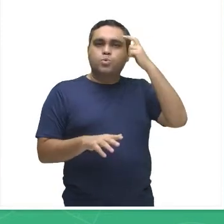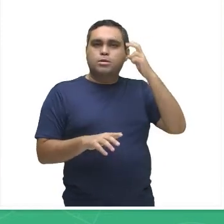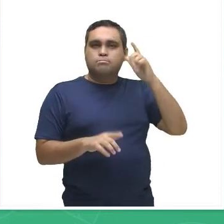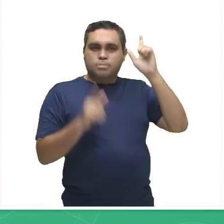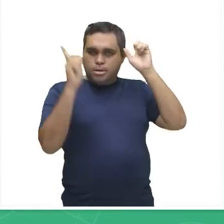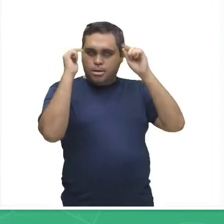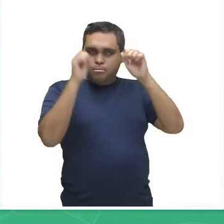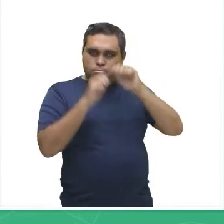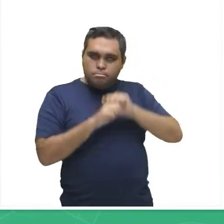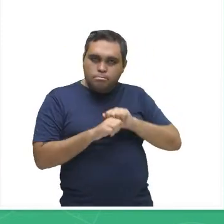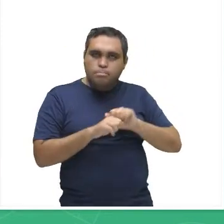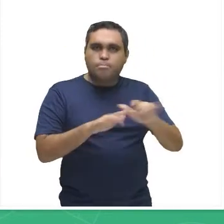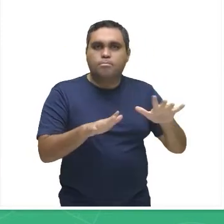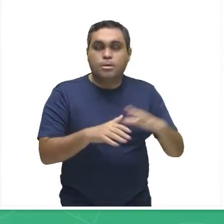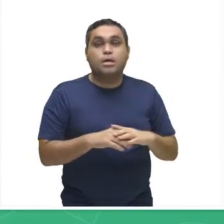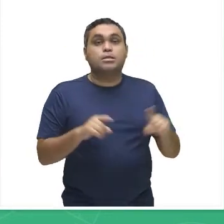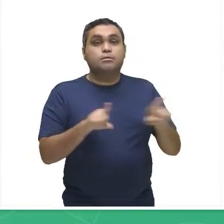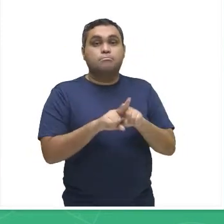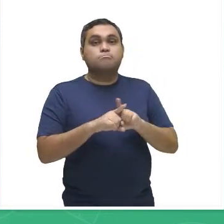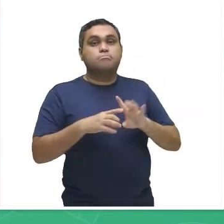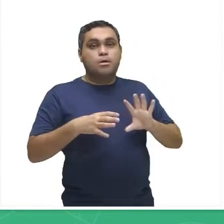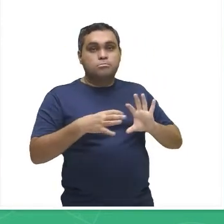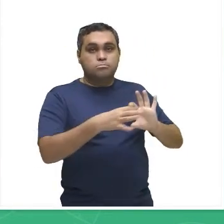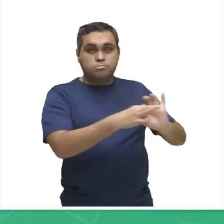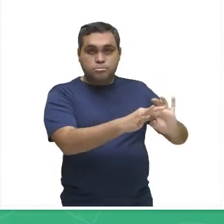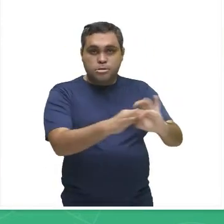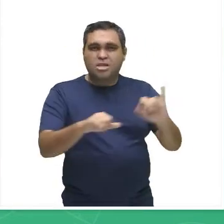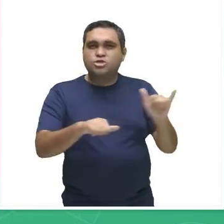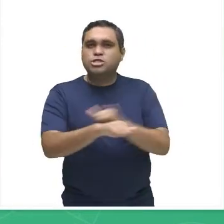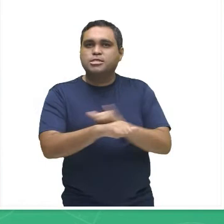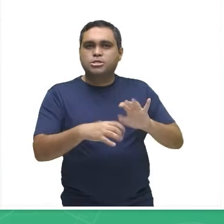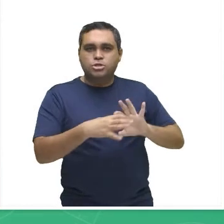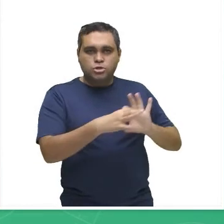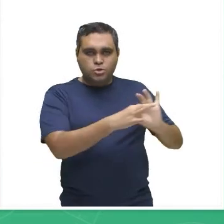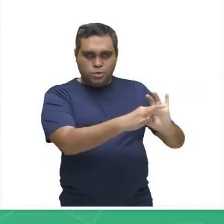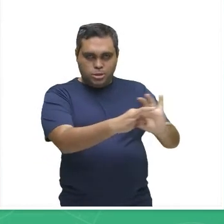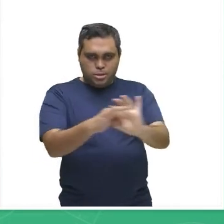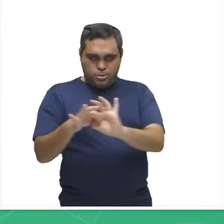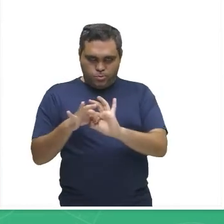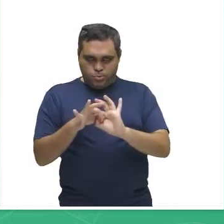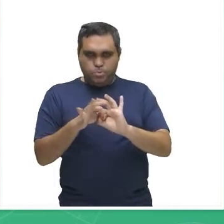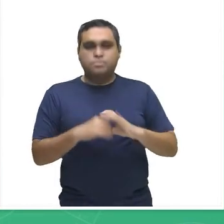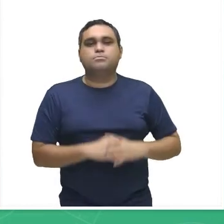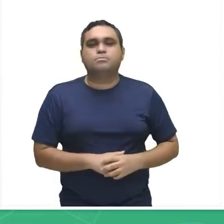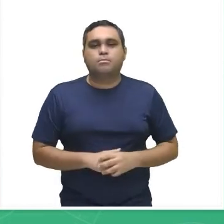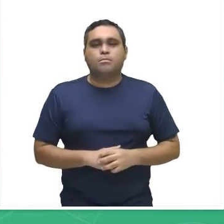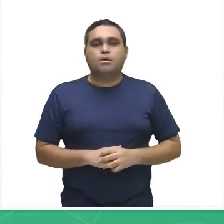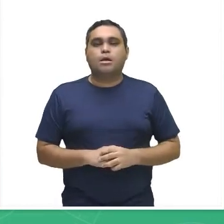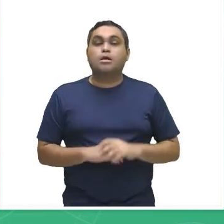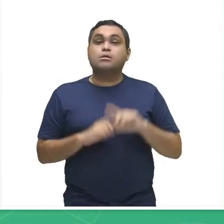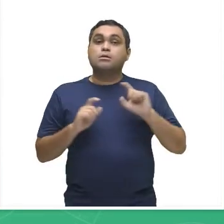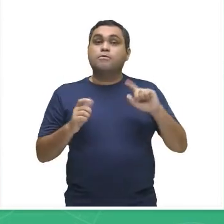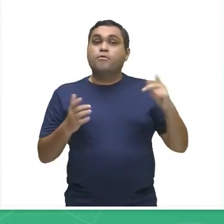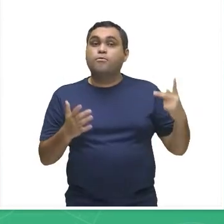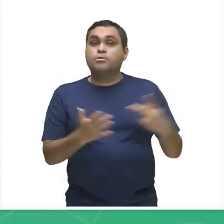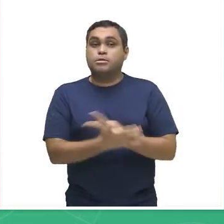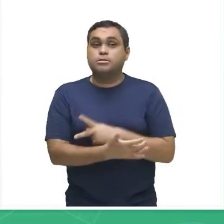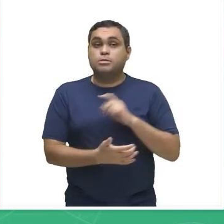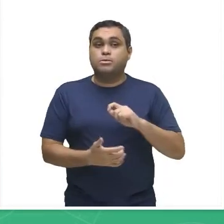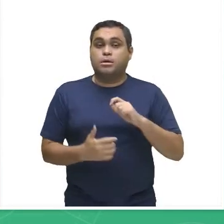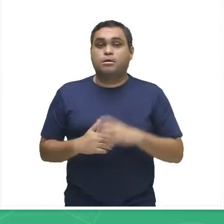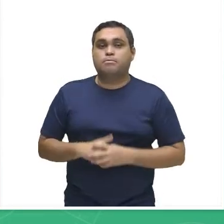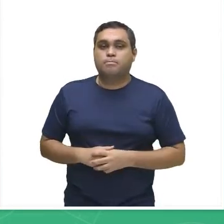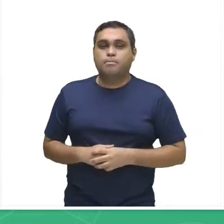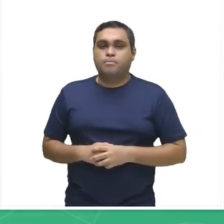estava dominando, certo? O que isso vai gerar? A gente vai ver aqui na próxima parte do nosso texto, que vai gerar